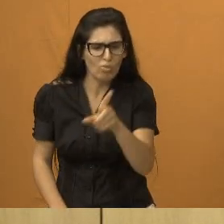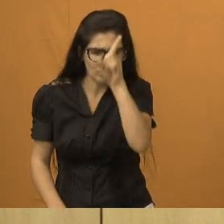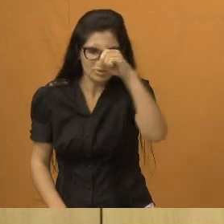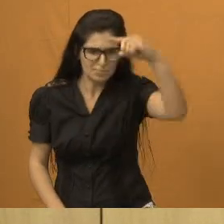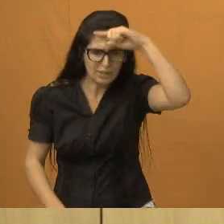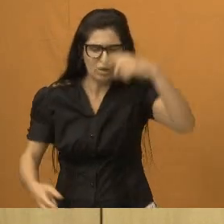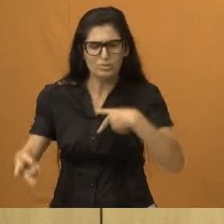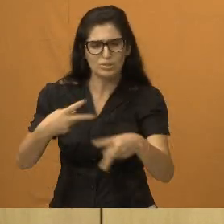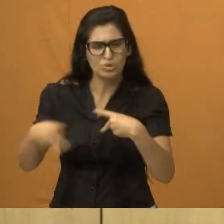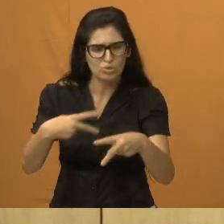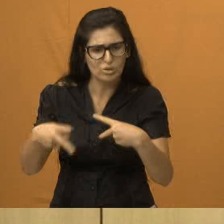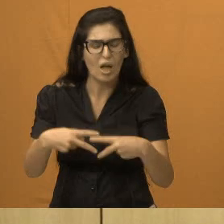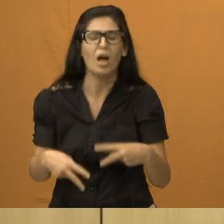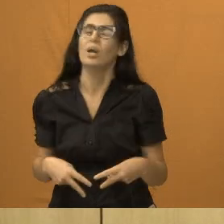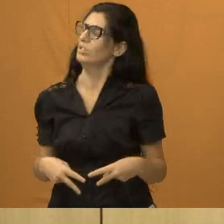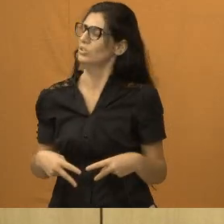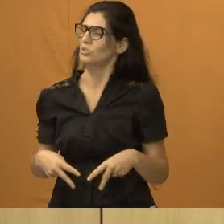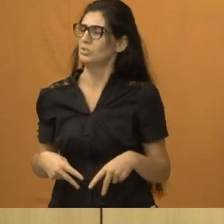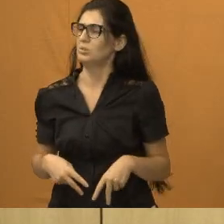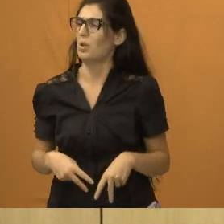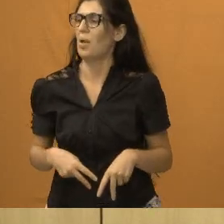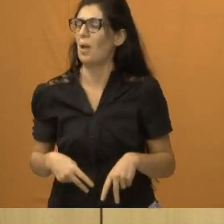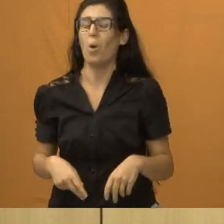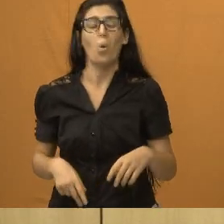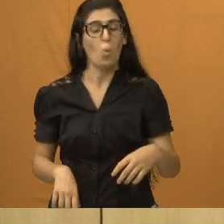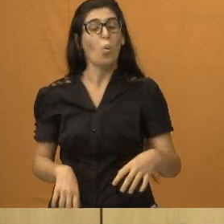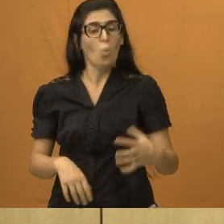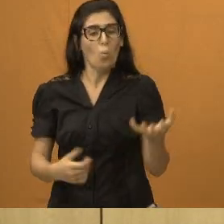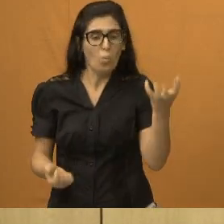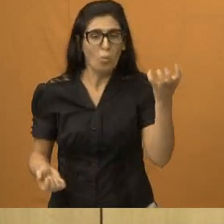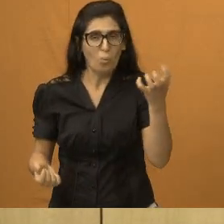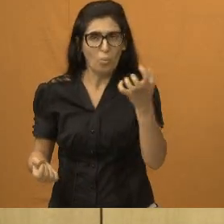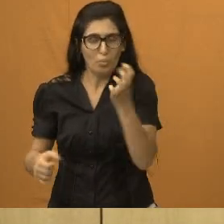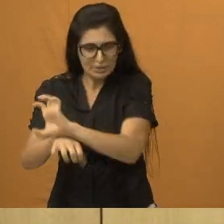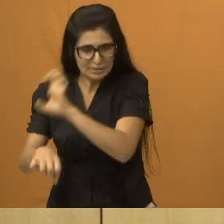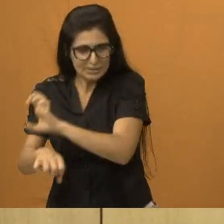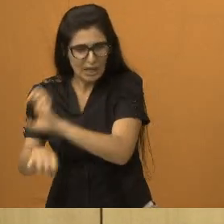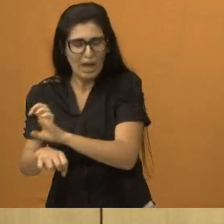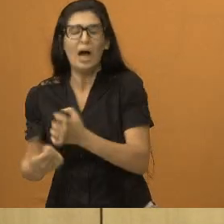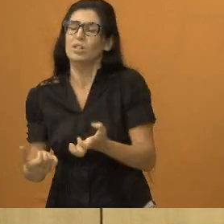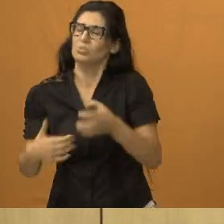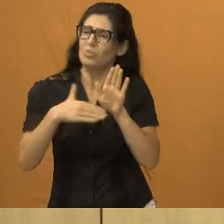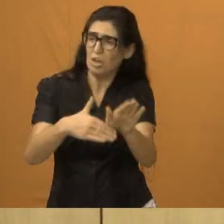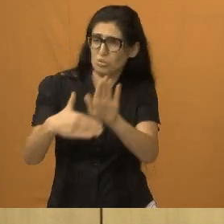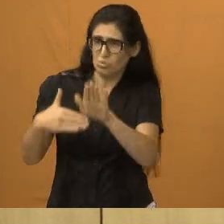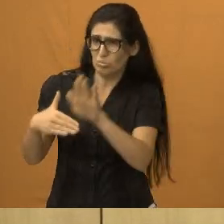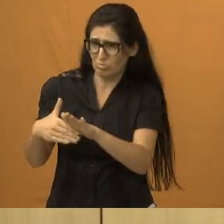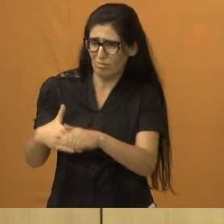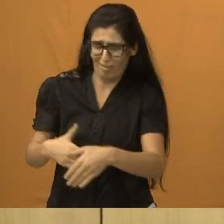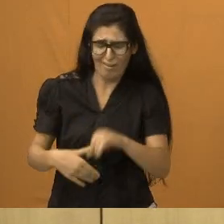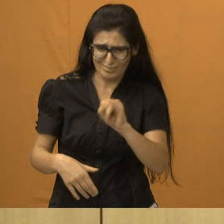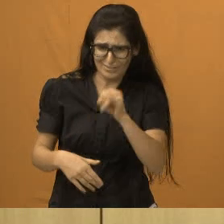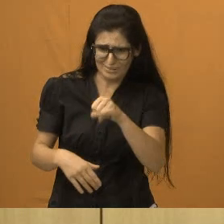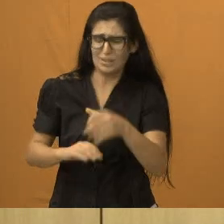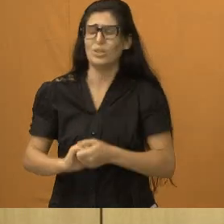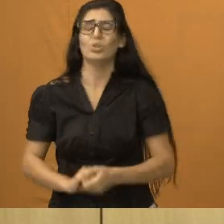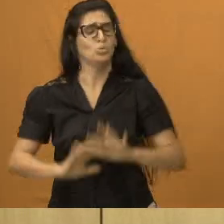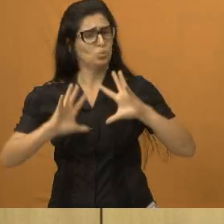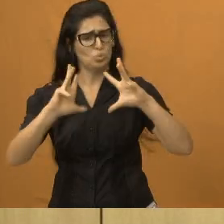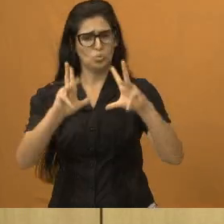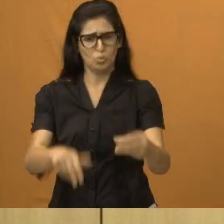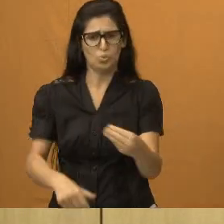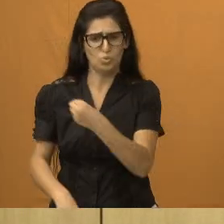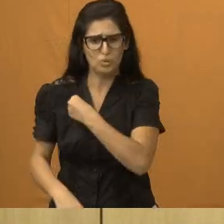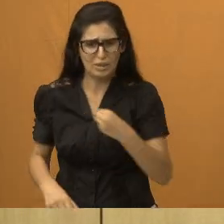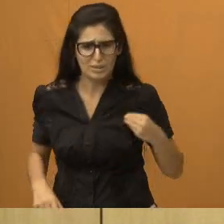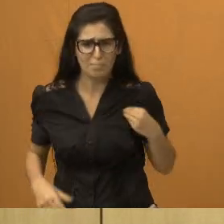José dos Campos, Hospital Regional, que o Estado vai fazer esse atendimento de média e alta complexidade. Então, todo esse tratamento aí, que lá